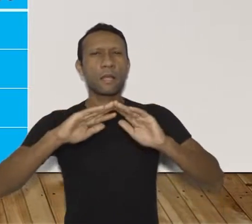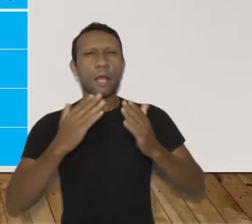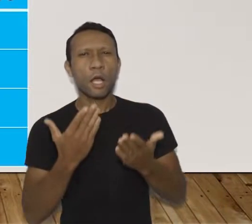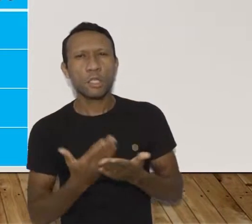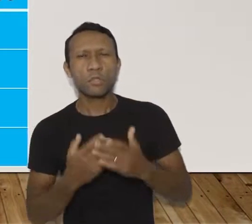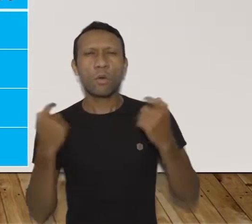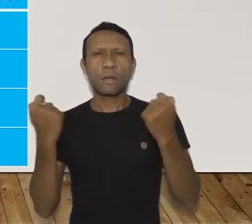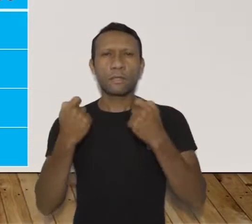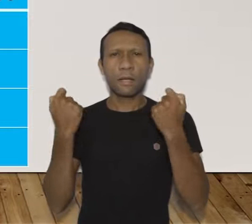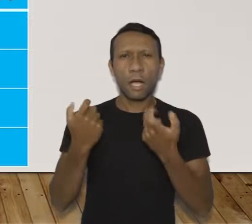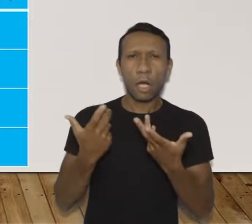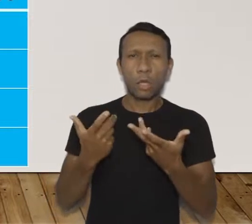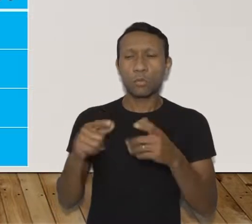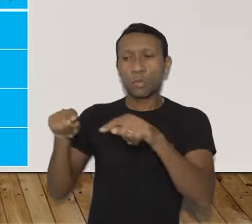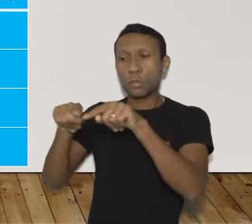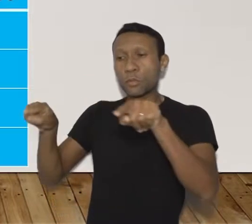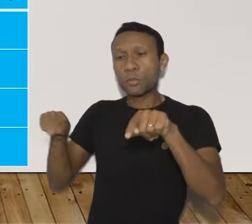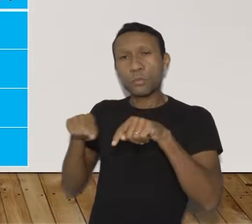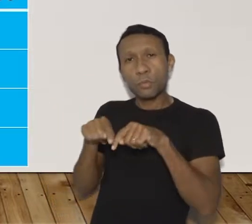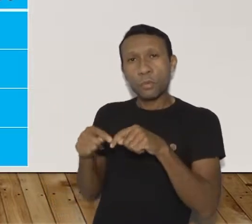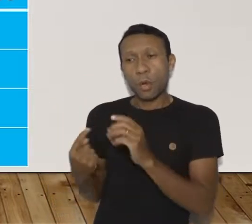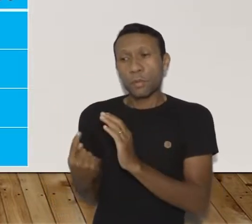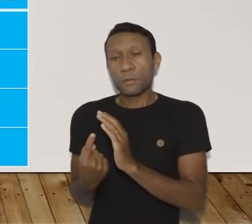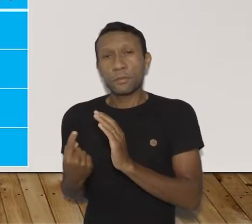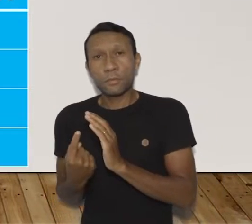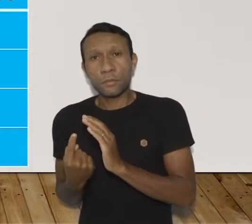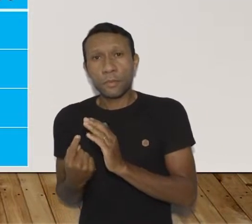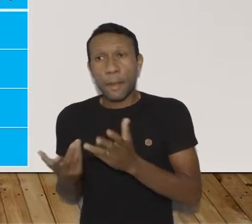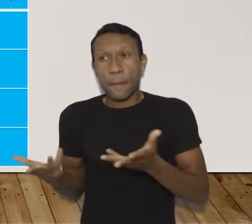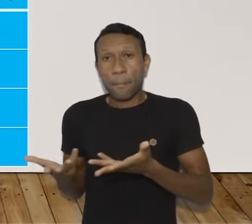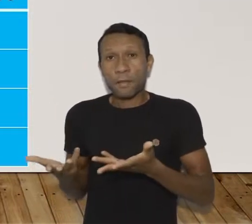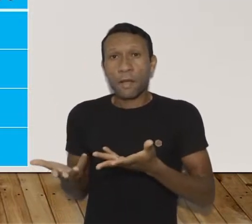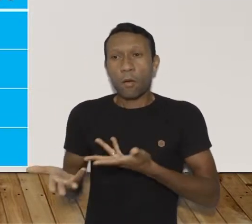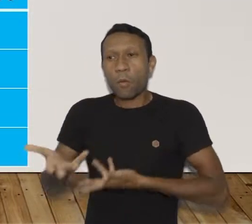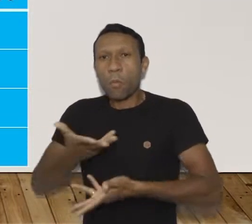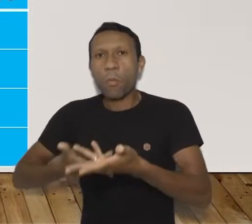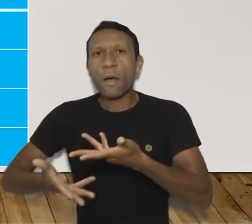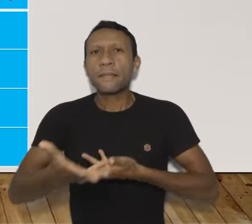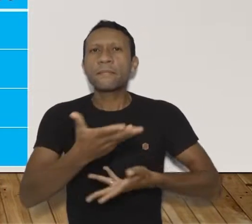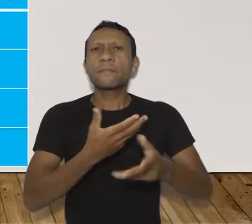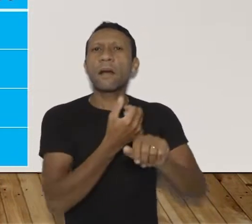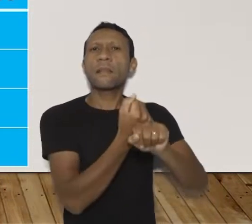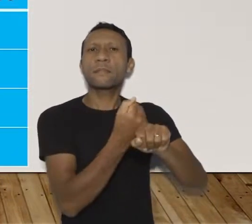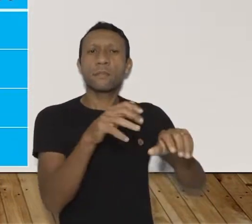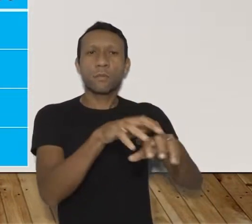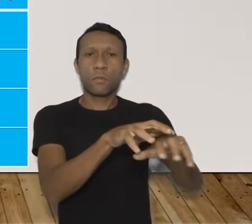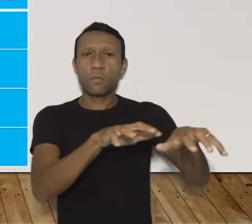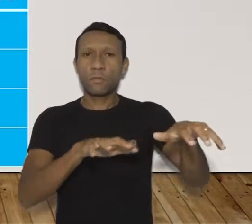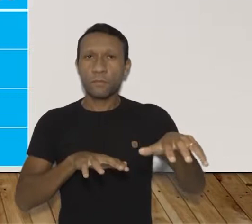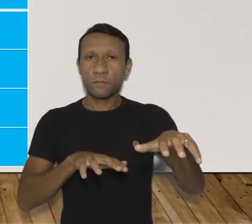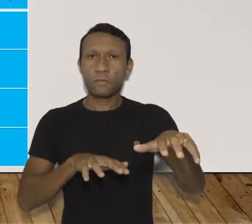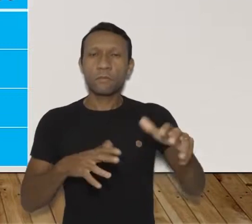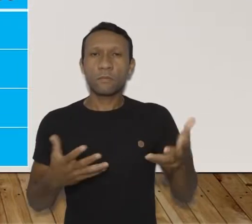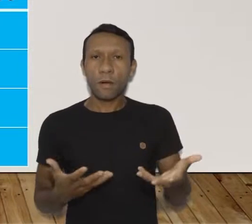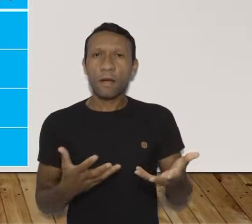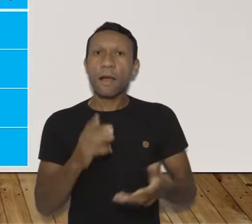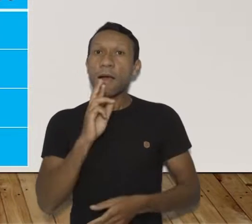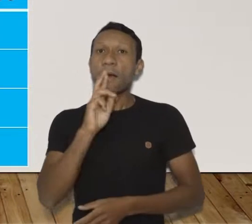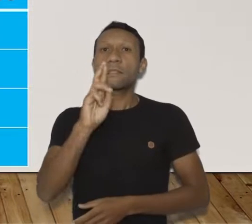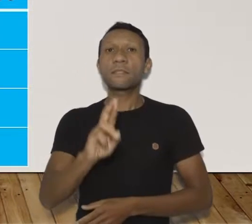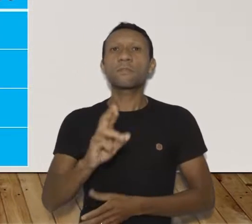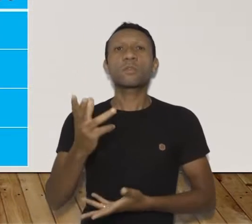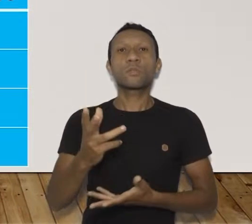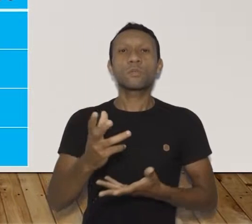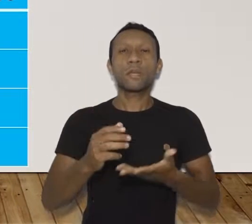isolamento domiciliar, mas neste momento promoveram jogos de forma virtual, cujos resultados são apresentados